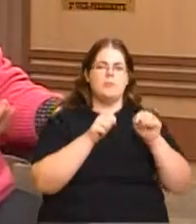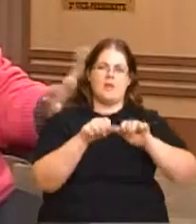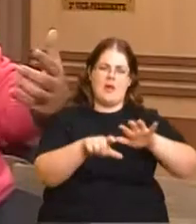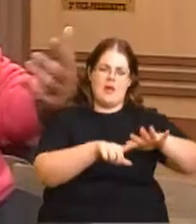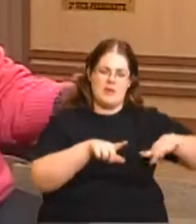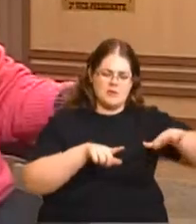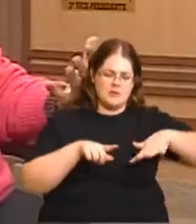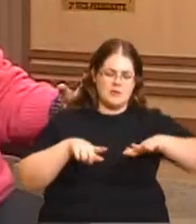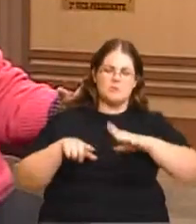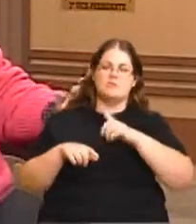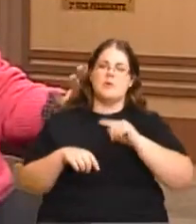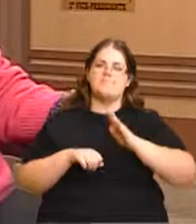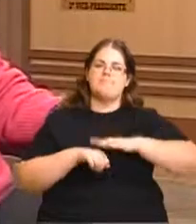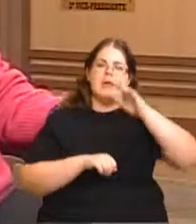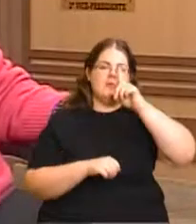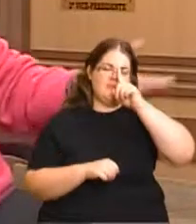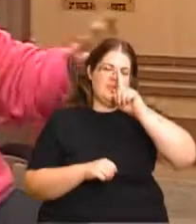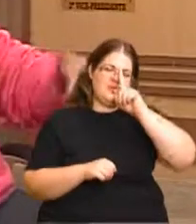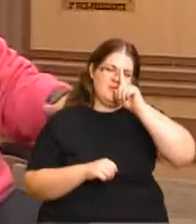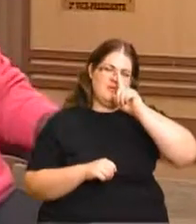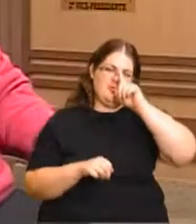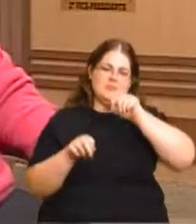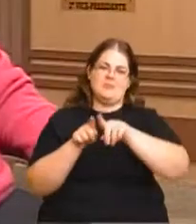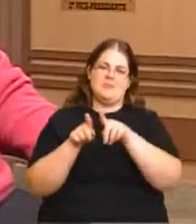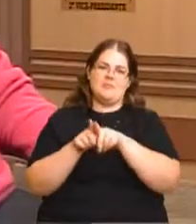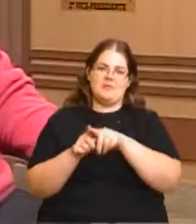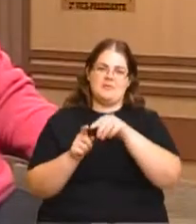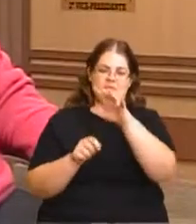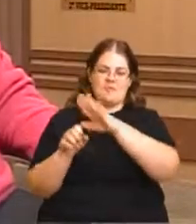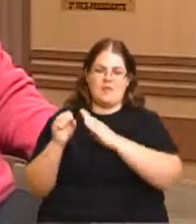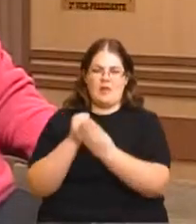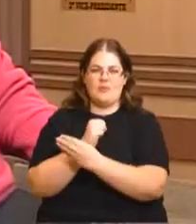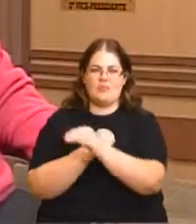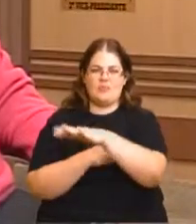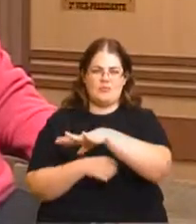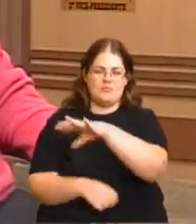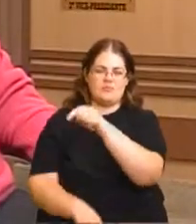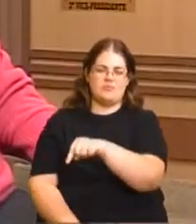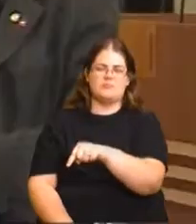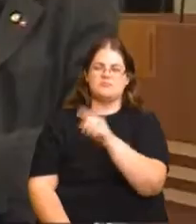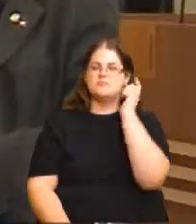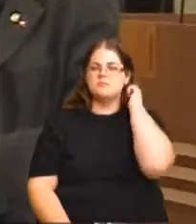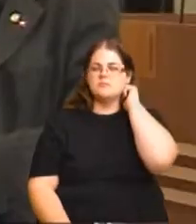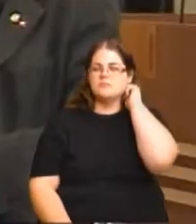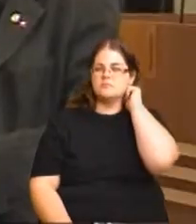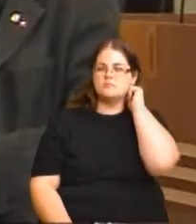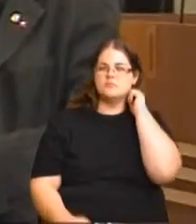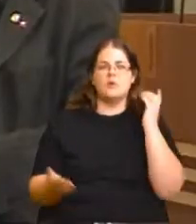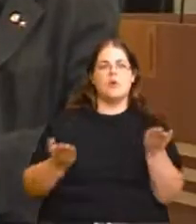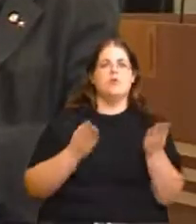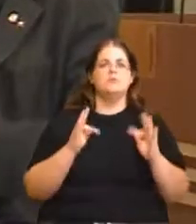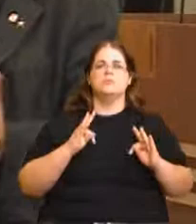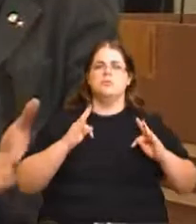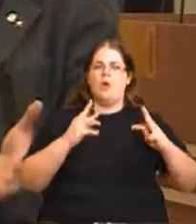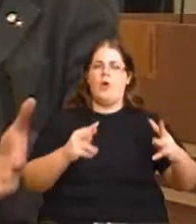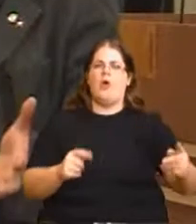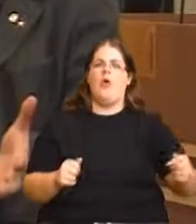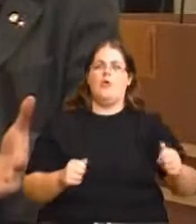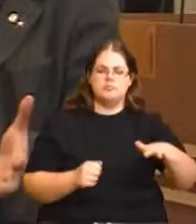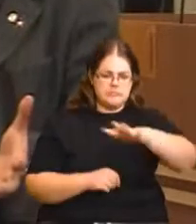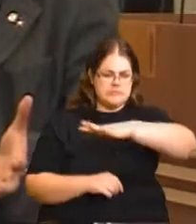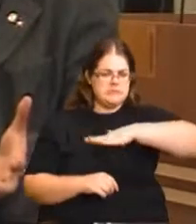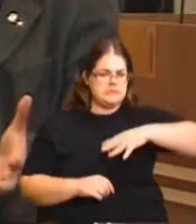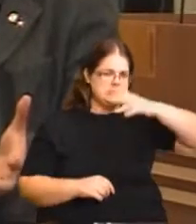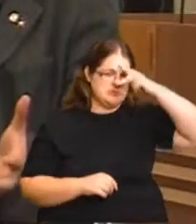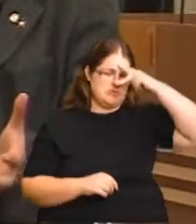têm consideradas de mais risco, né, que ficam localizadas lá também, né? A população acaba, hoje todos os locais são perigosos,